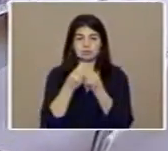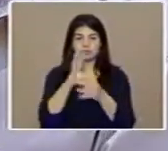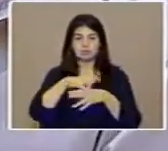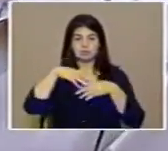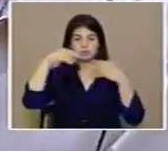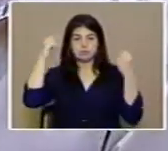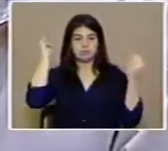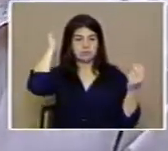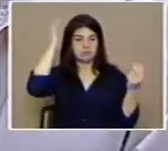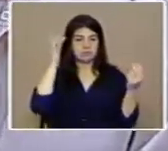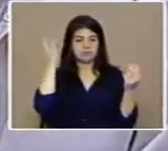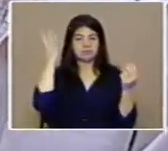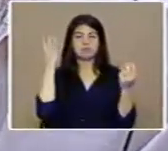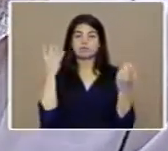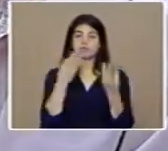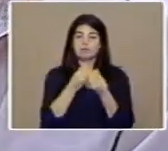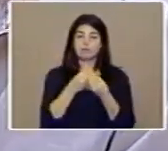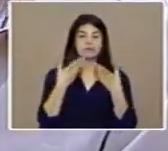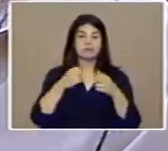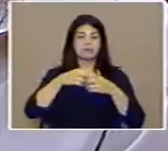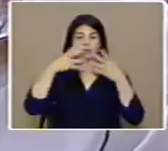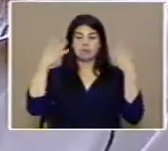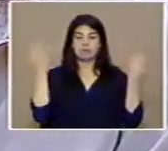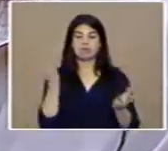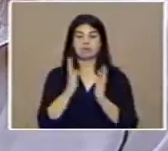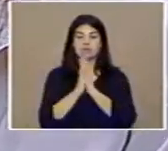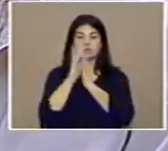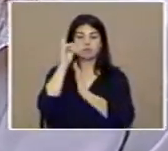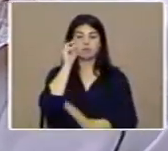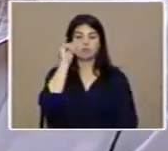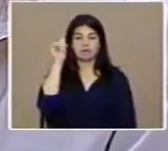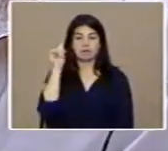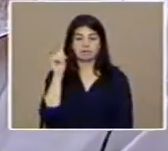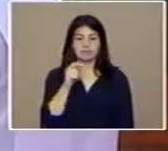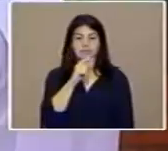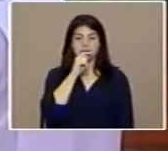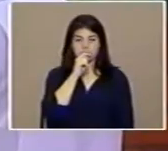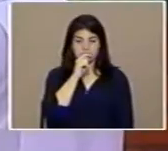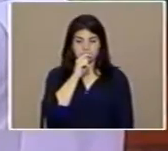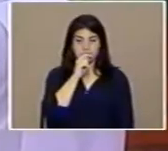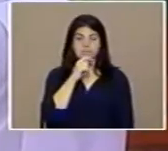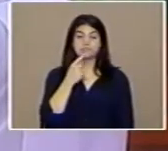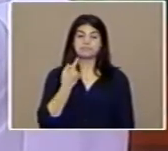Espírito Santo na glória de Deus Pai a mesmo e oremos